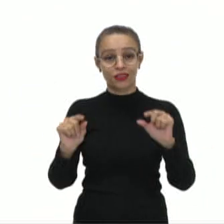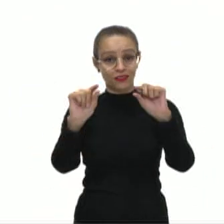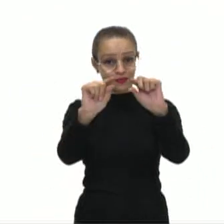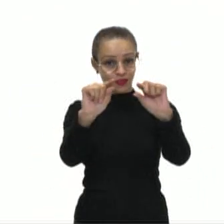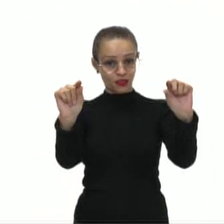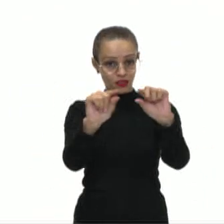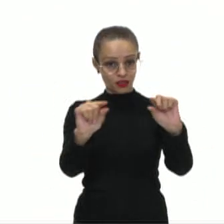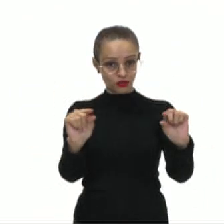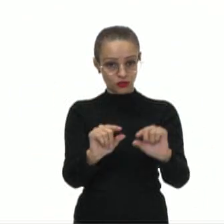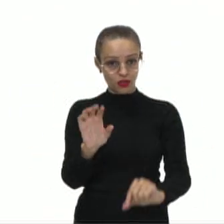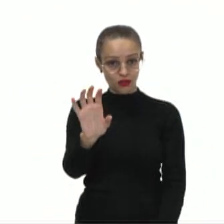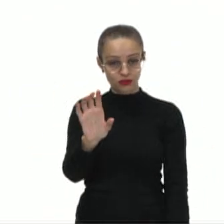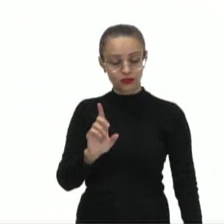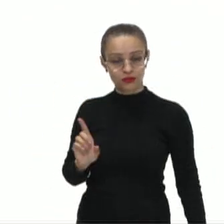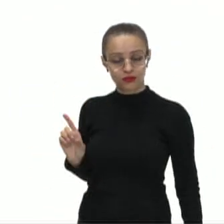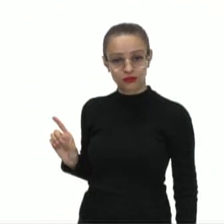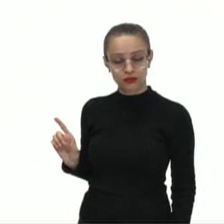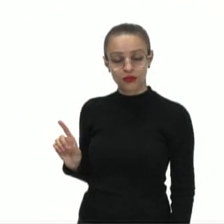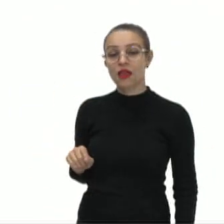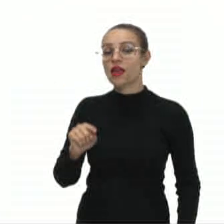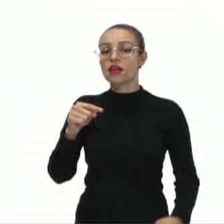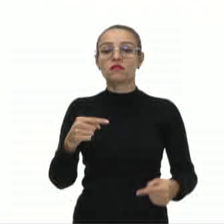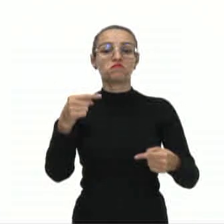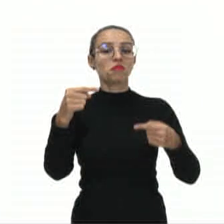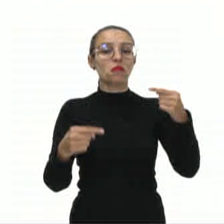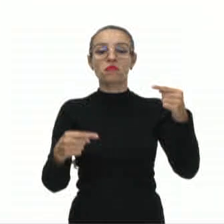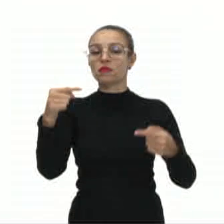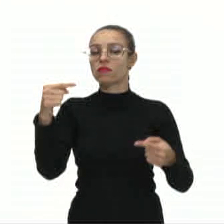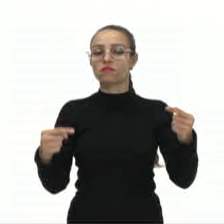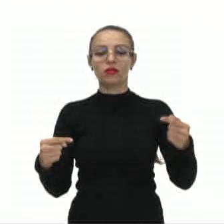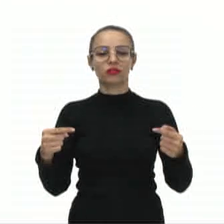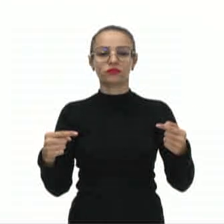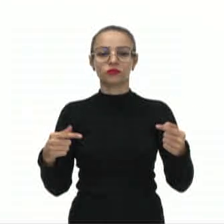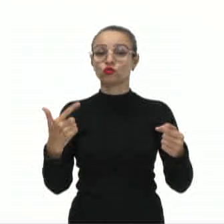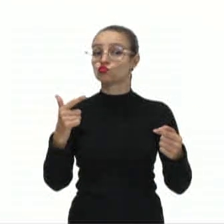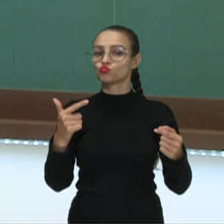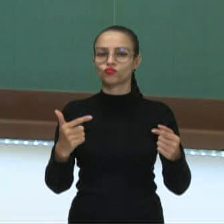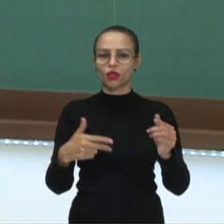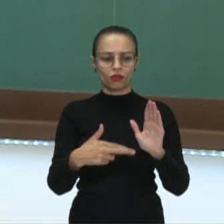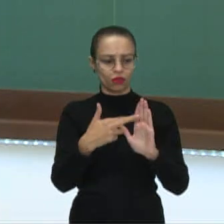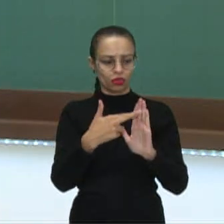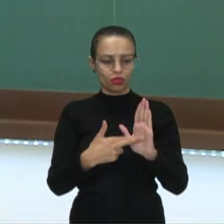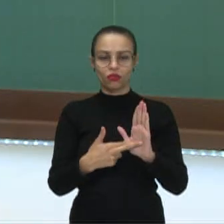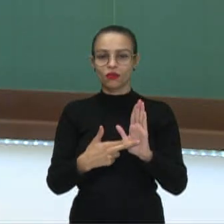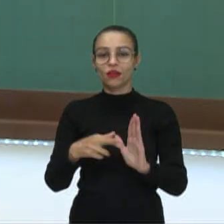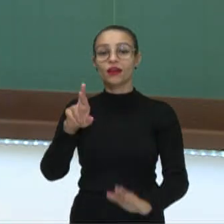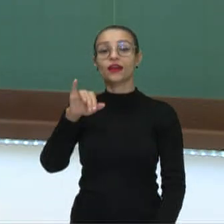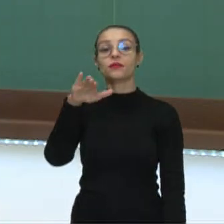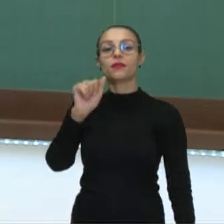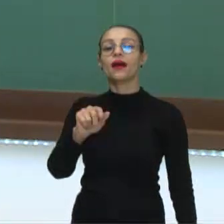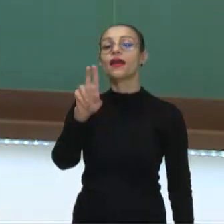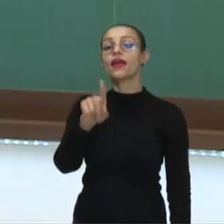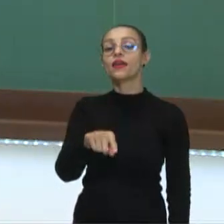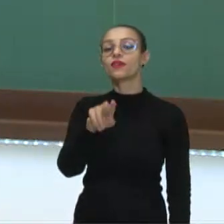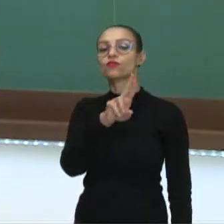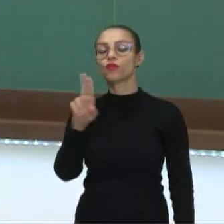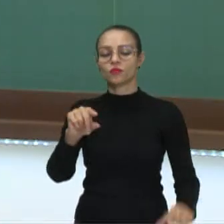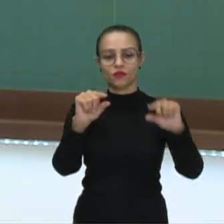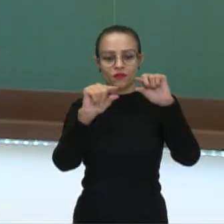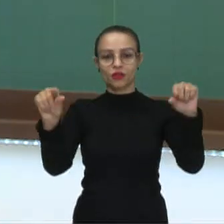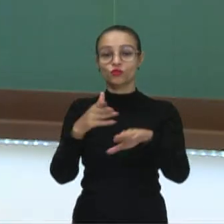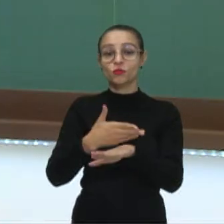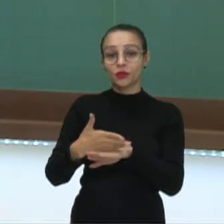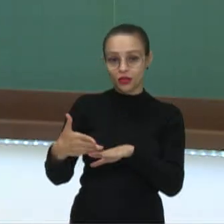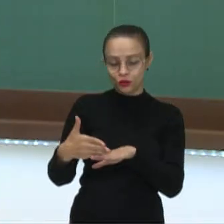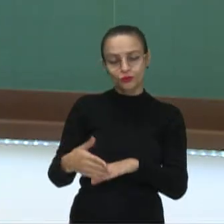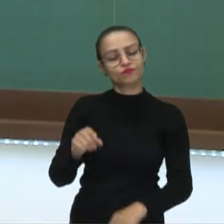Versos do poema são irregulares, sem rimas, então nós chamamos de versos brancos. E o Cântico do Calvário